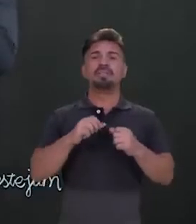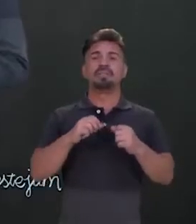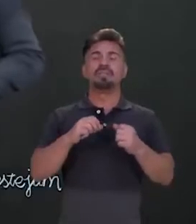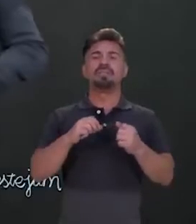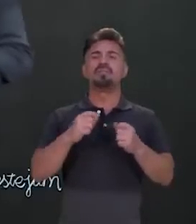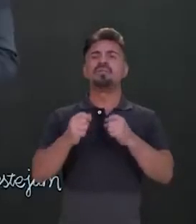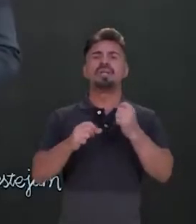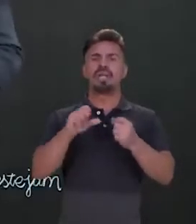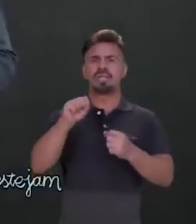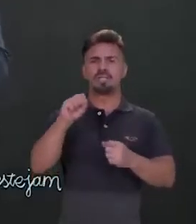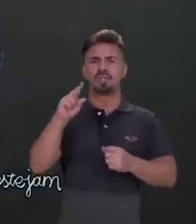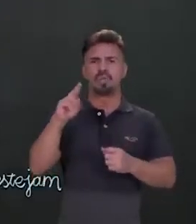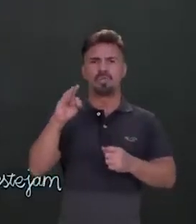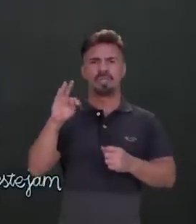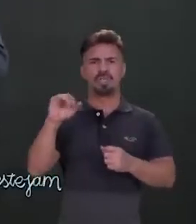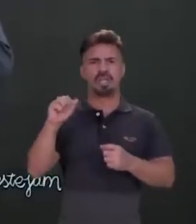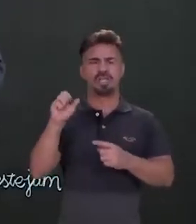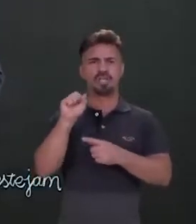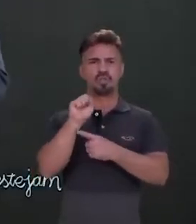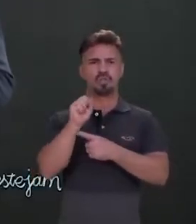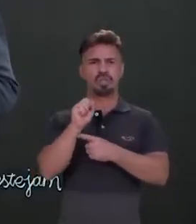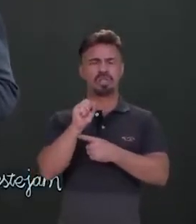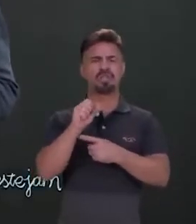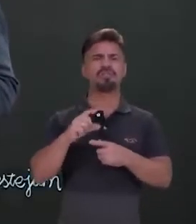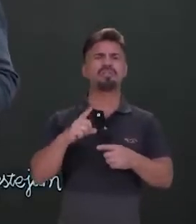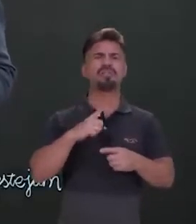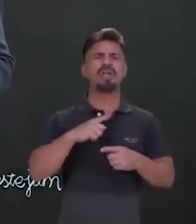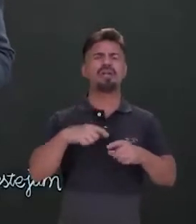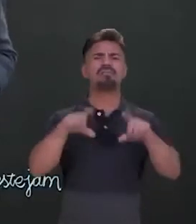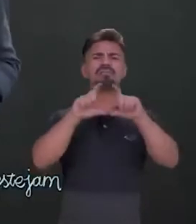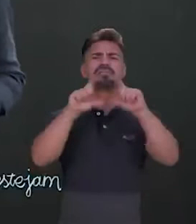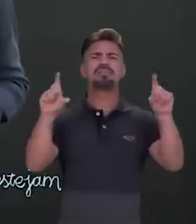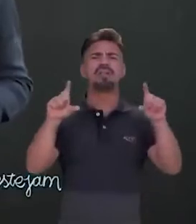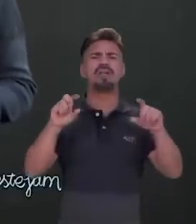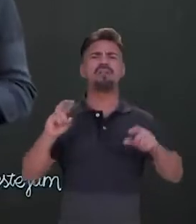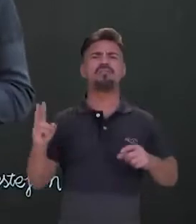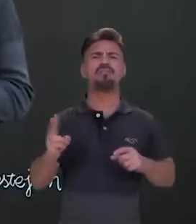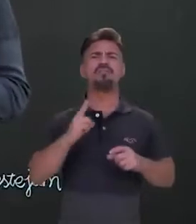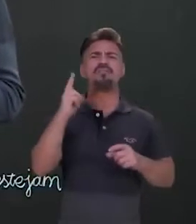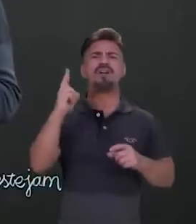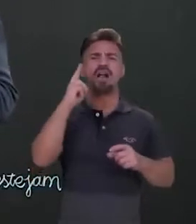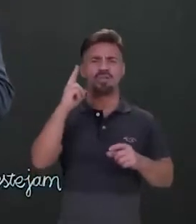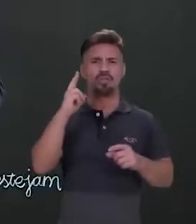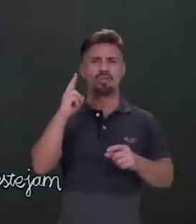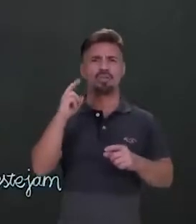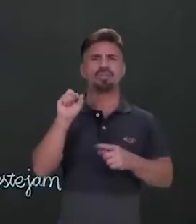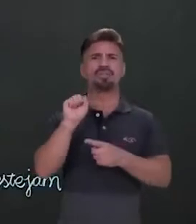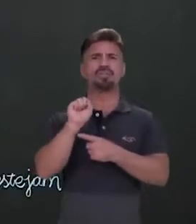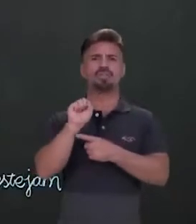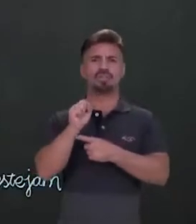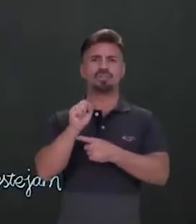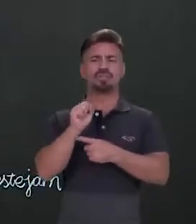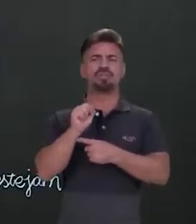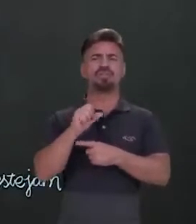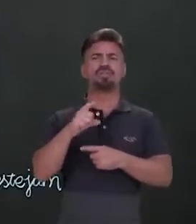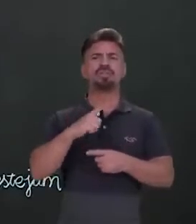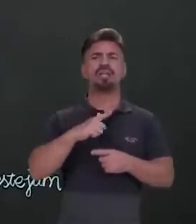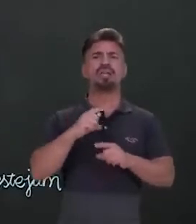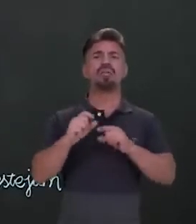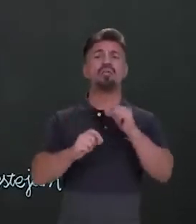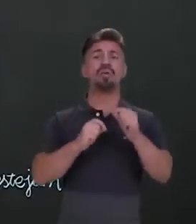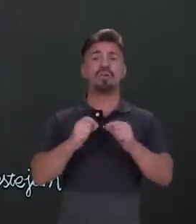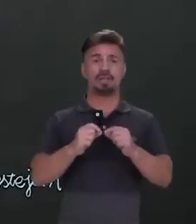substantivas. Que orações são essas? Essas são as orações que têm valor de substantivo. Ou seja,